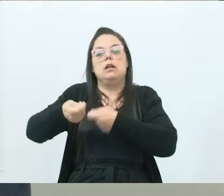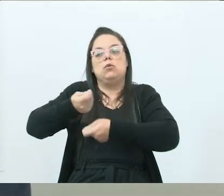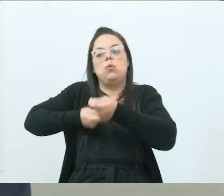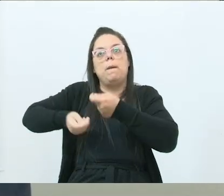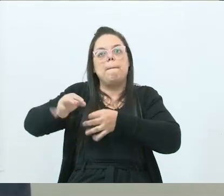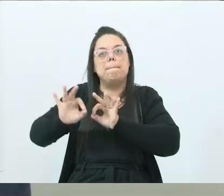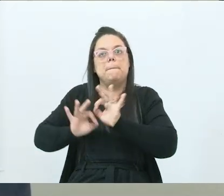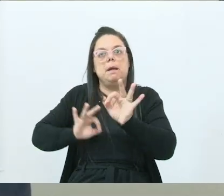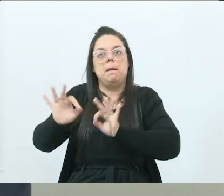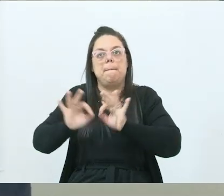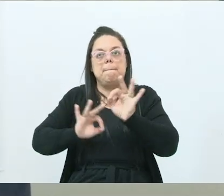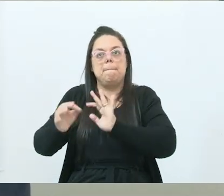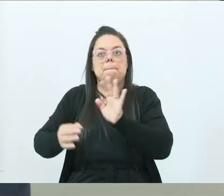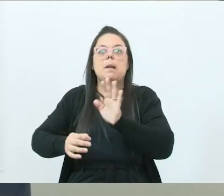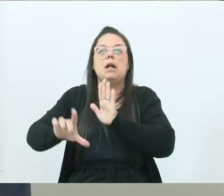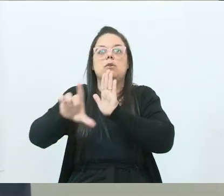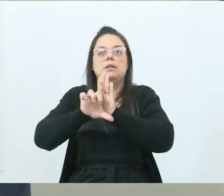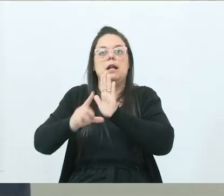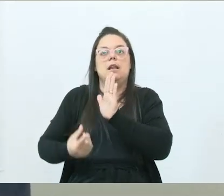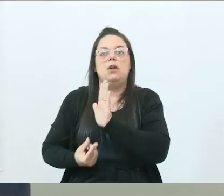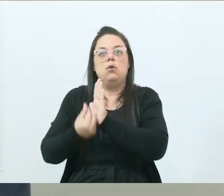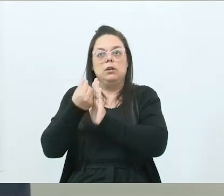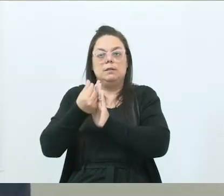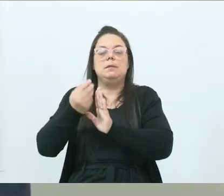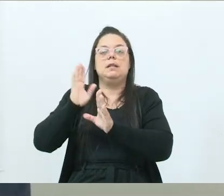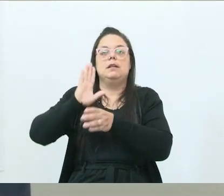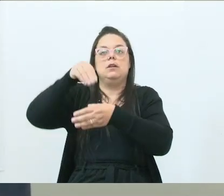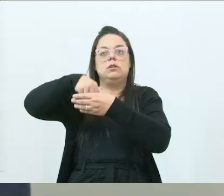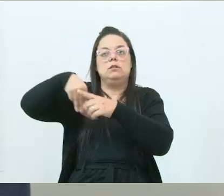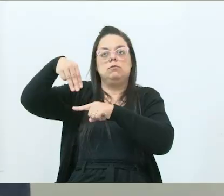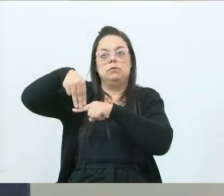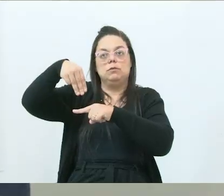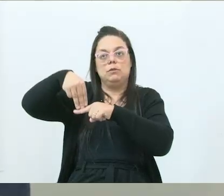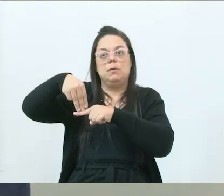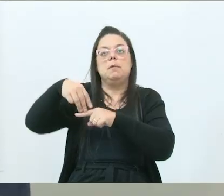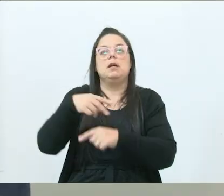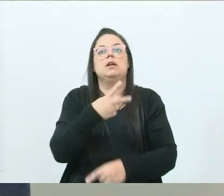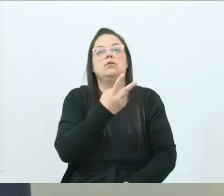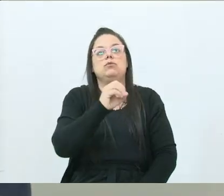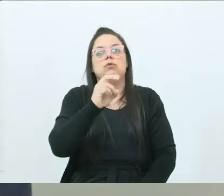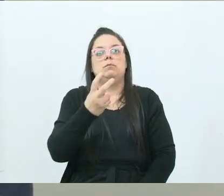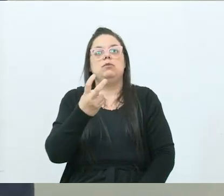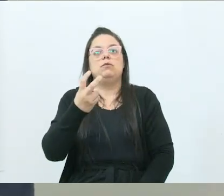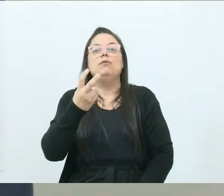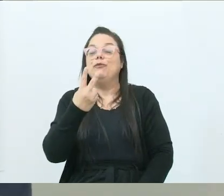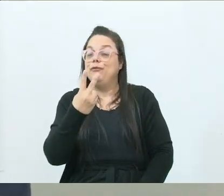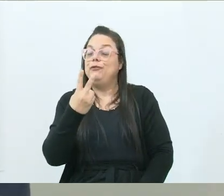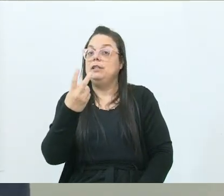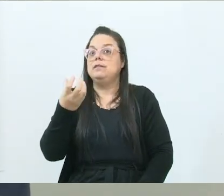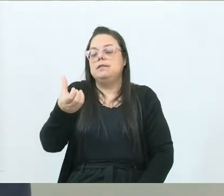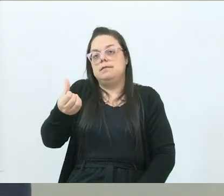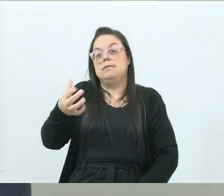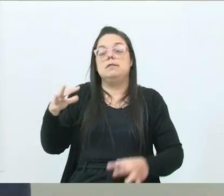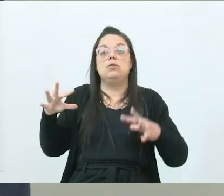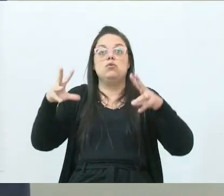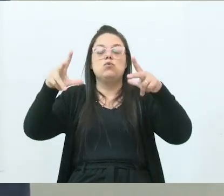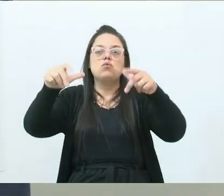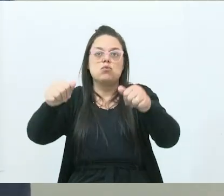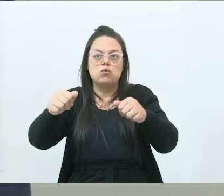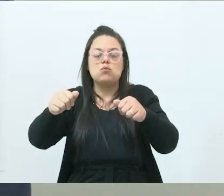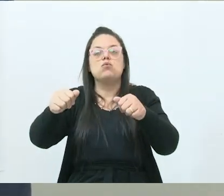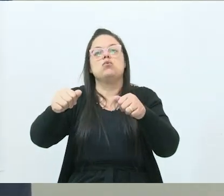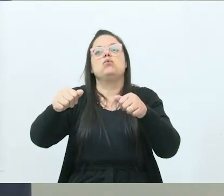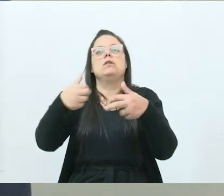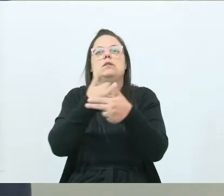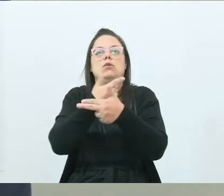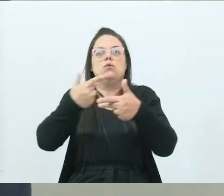e execução da lei orçamentária do município para o exercício de 2026, uma vez que todos os requisitos